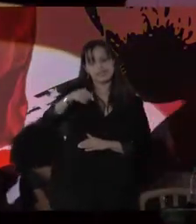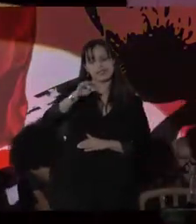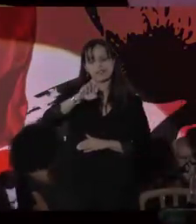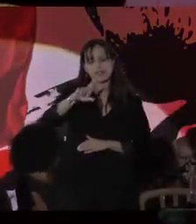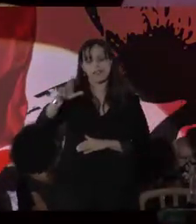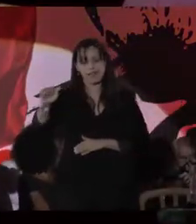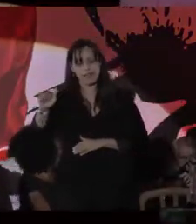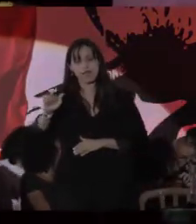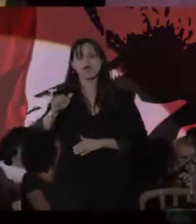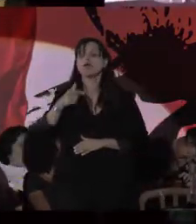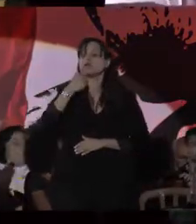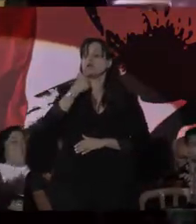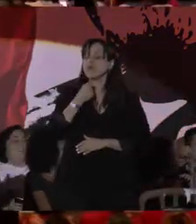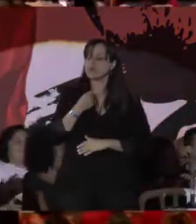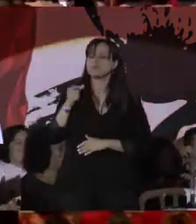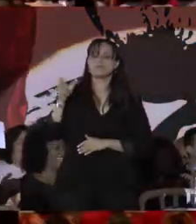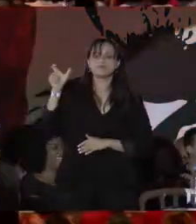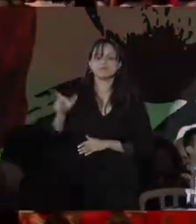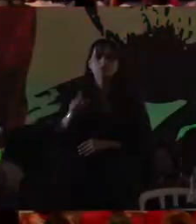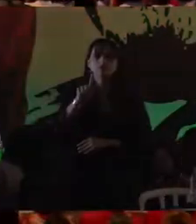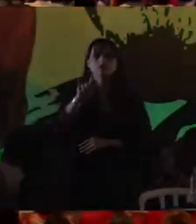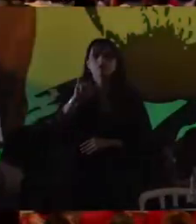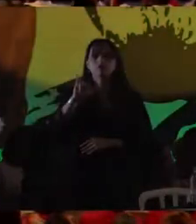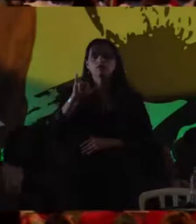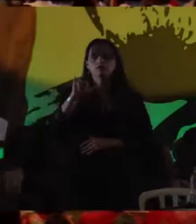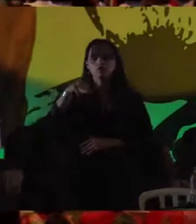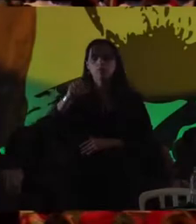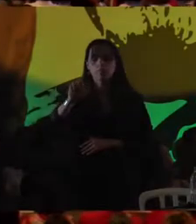companheiro Gilmar Mauro.